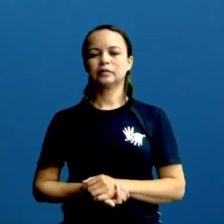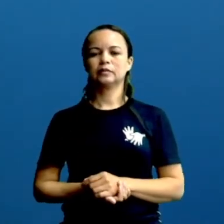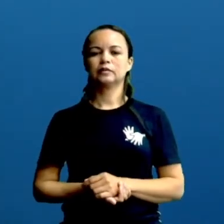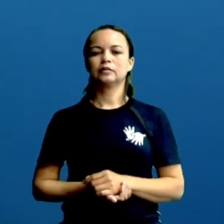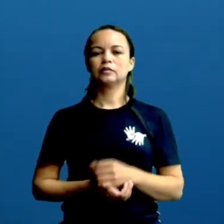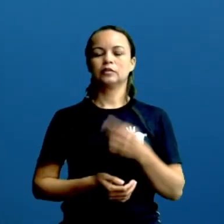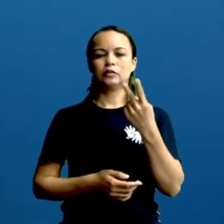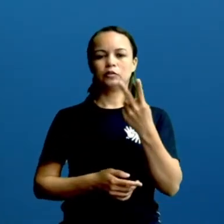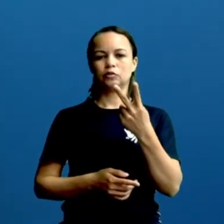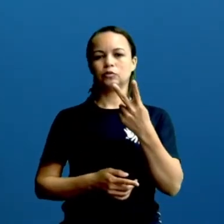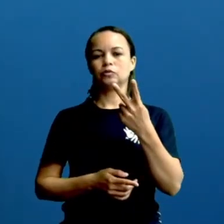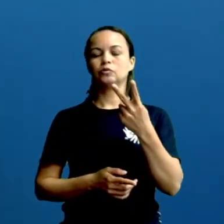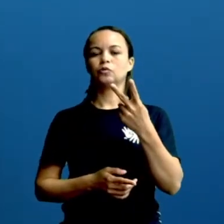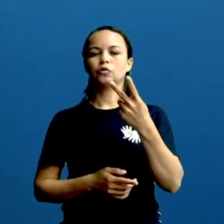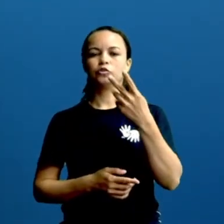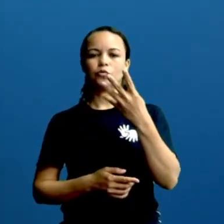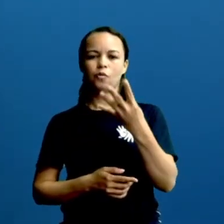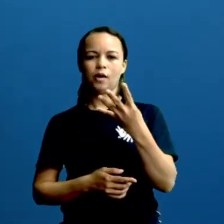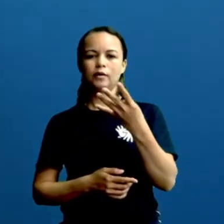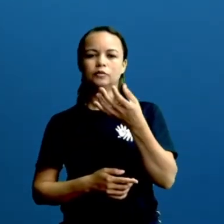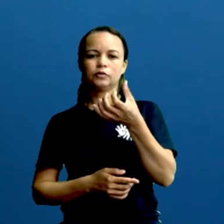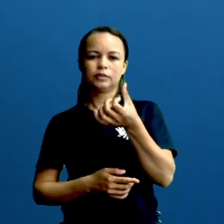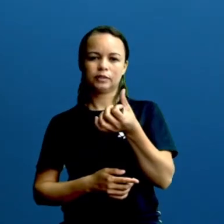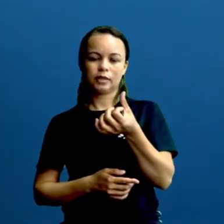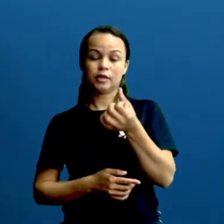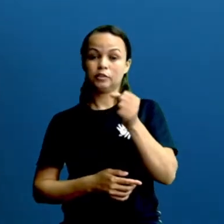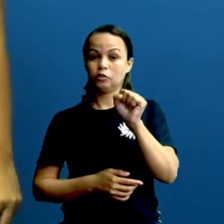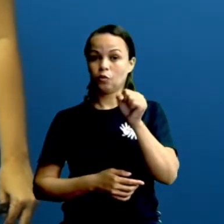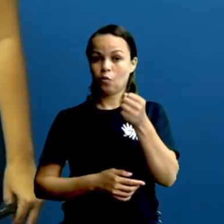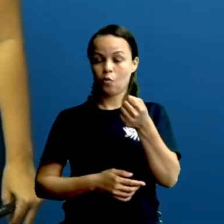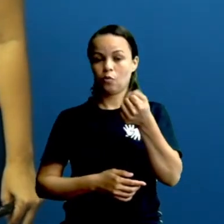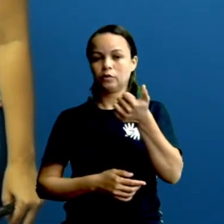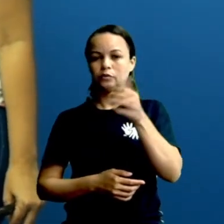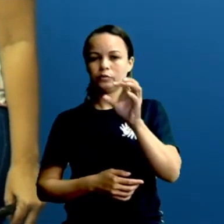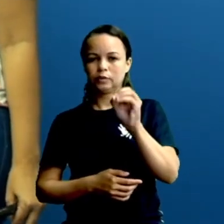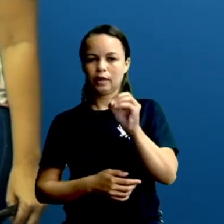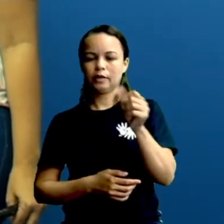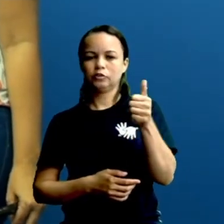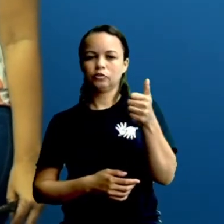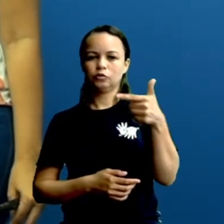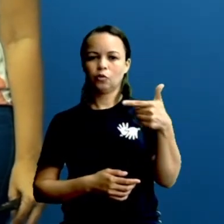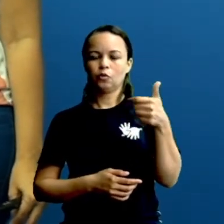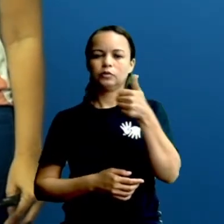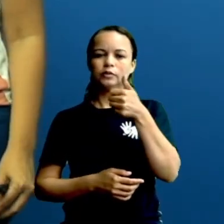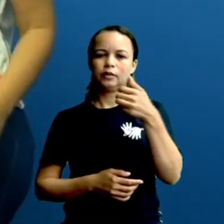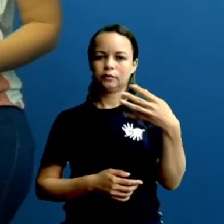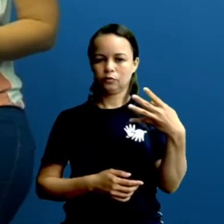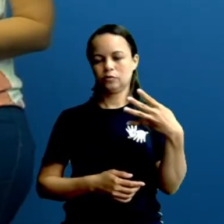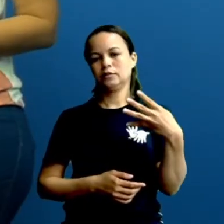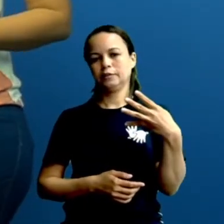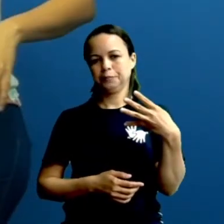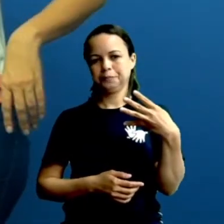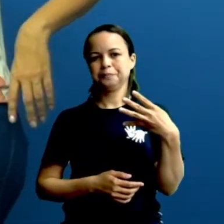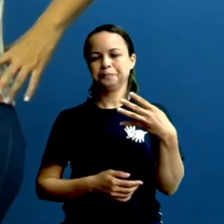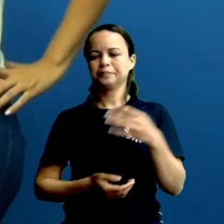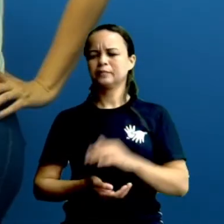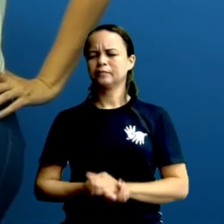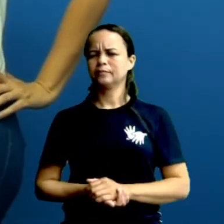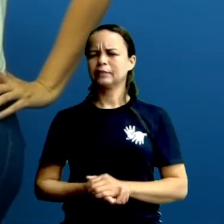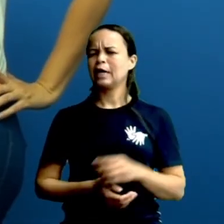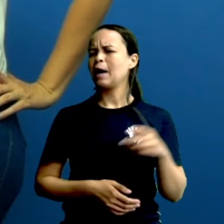Ó, 2, 4, 6, 8, 10, 12, 14.